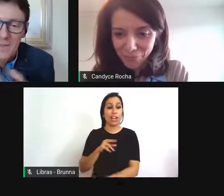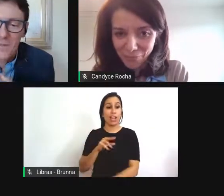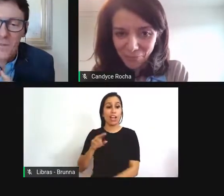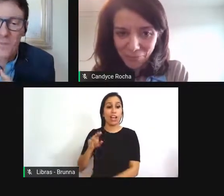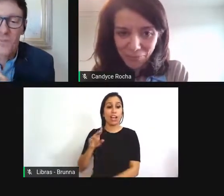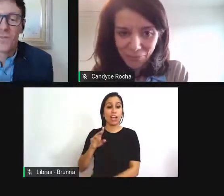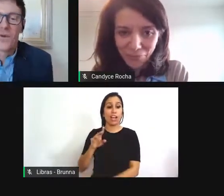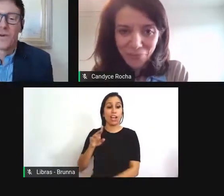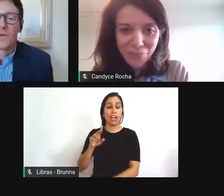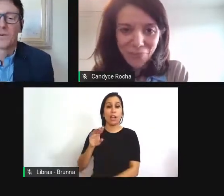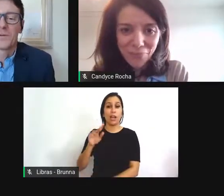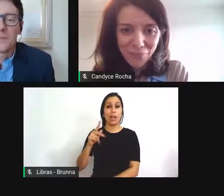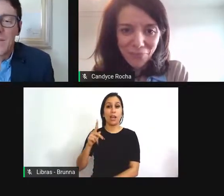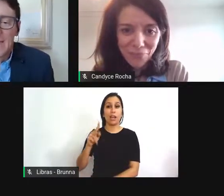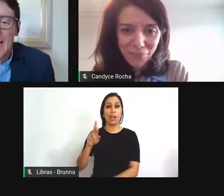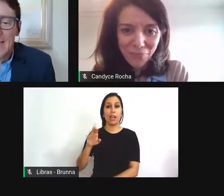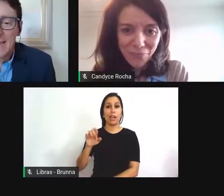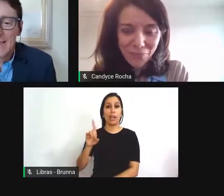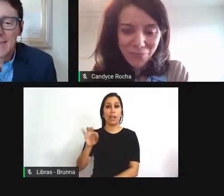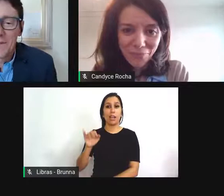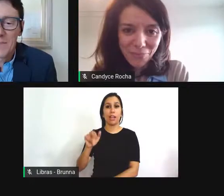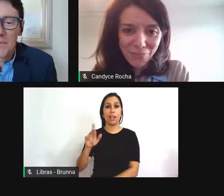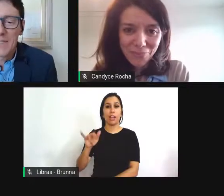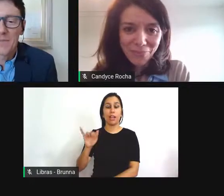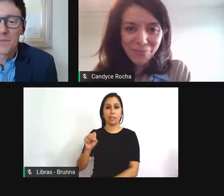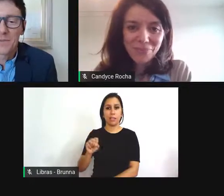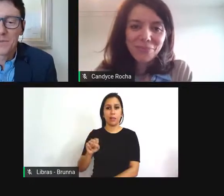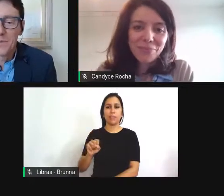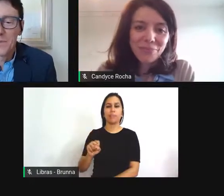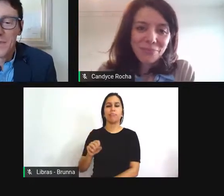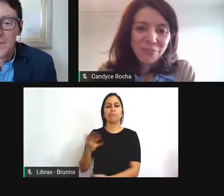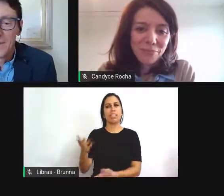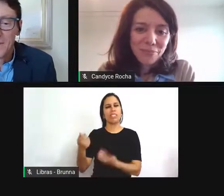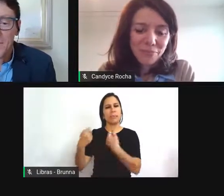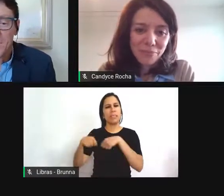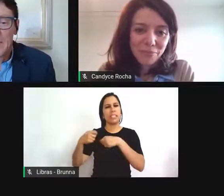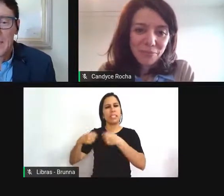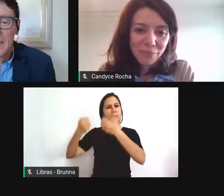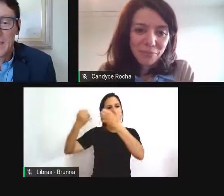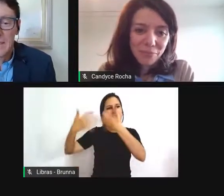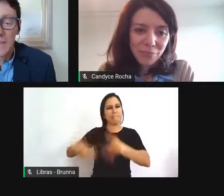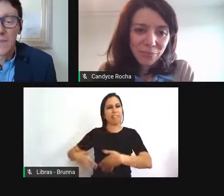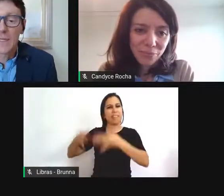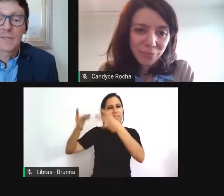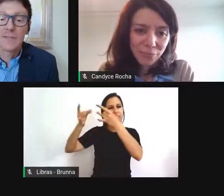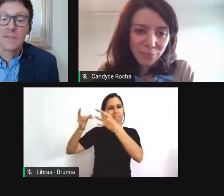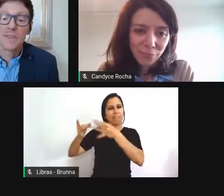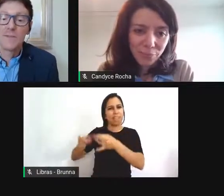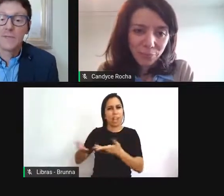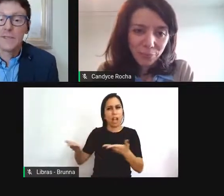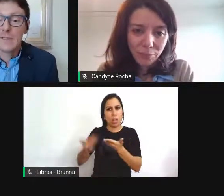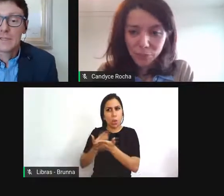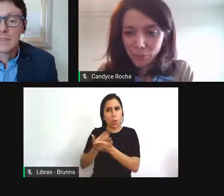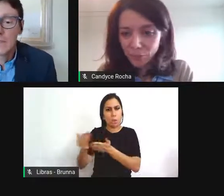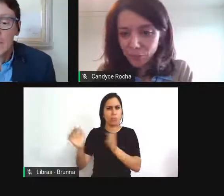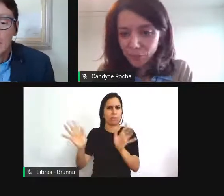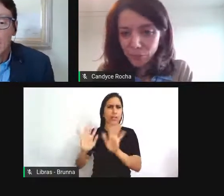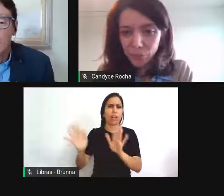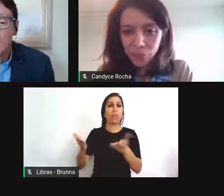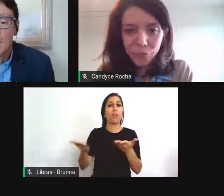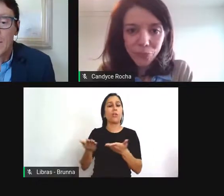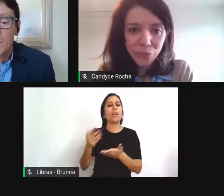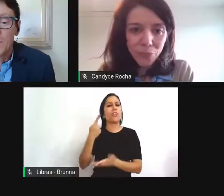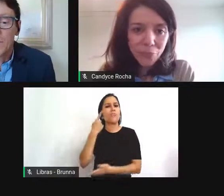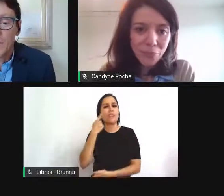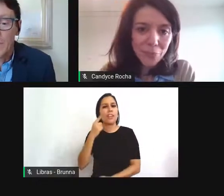né? Bom, isso merece, sim, uma análise, né, um debate mais profundo. Não vamos entrar neles agora,